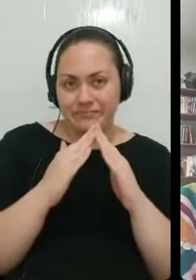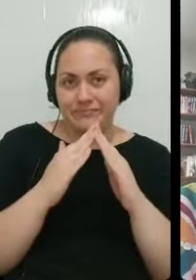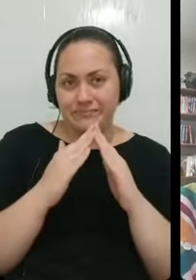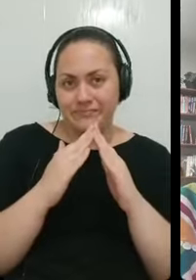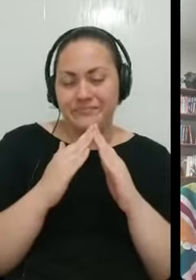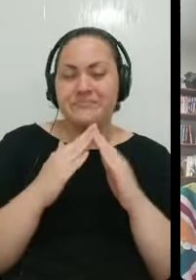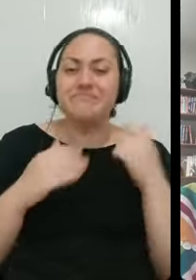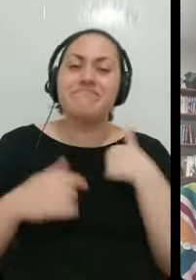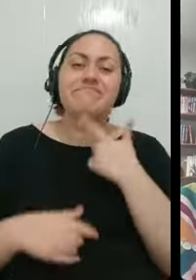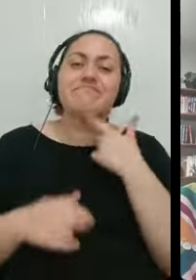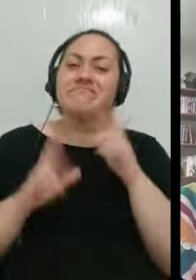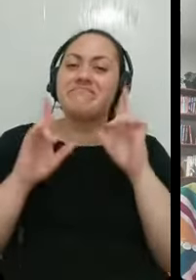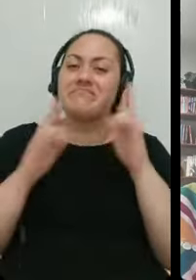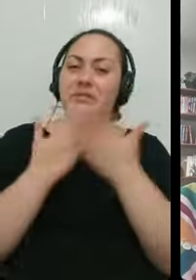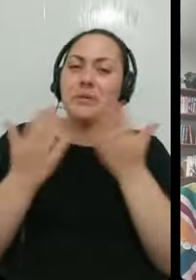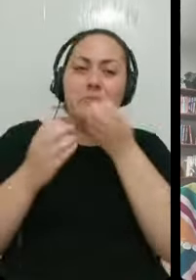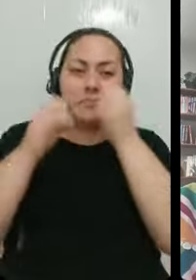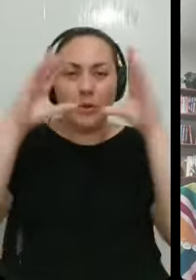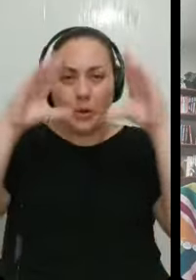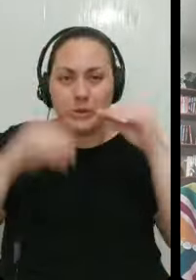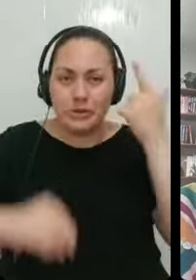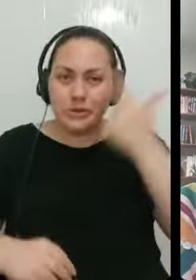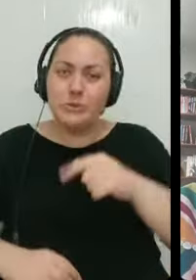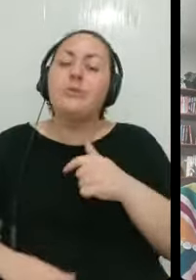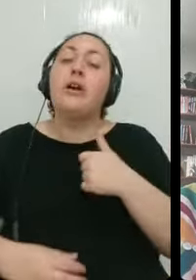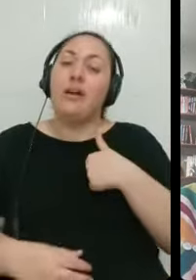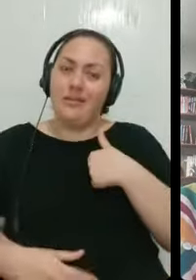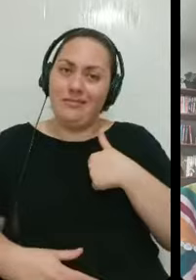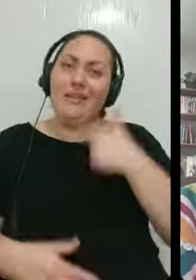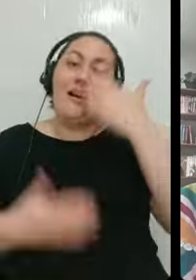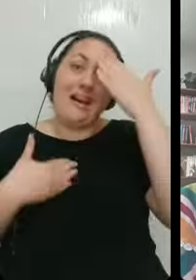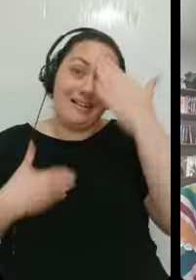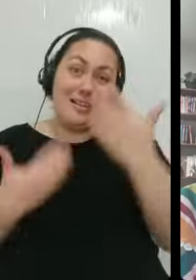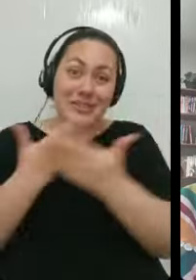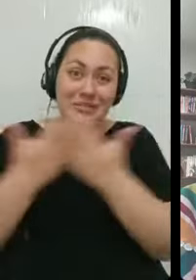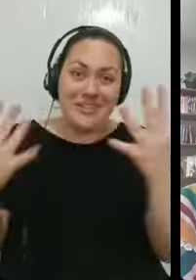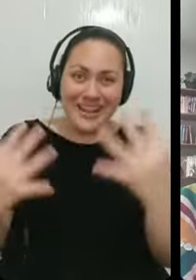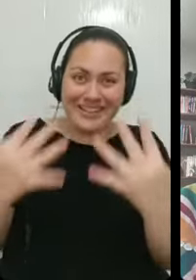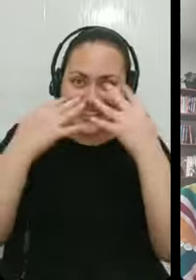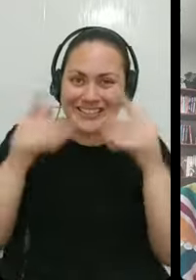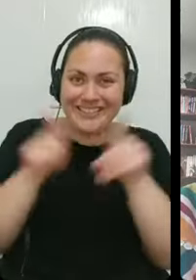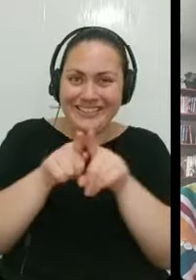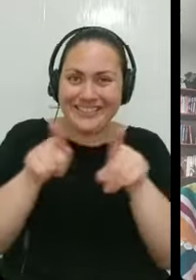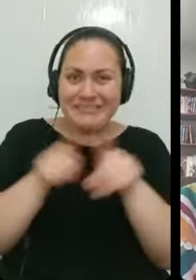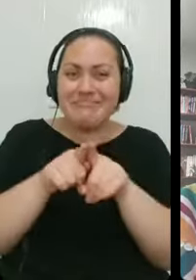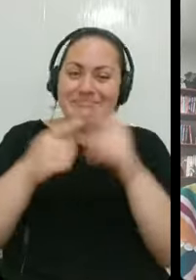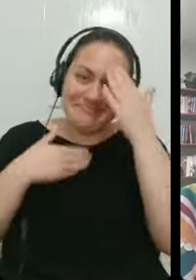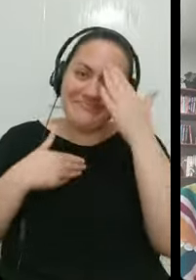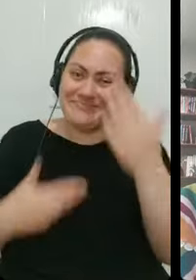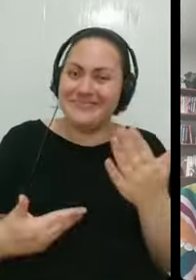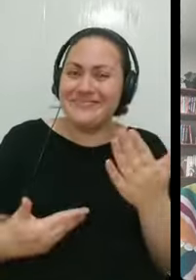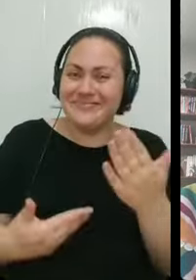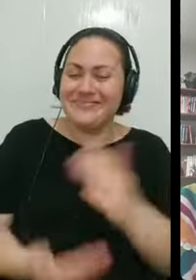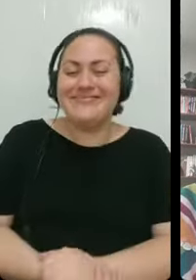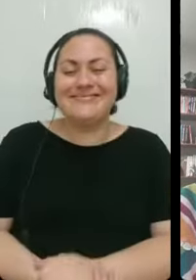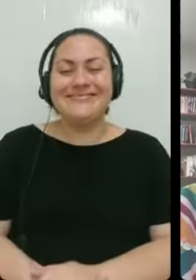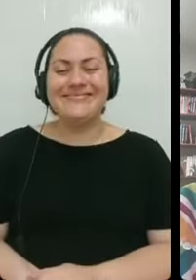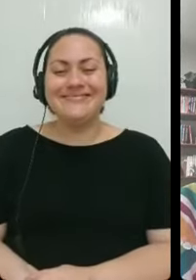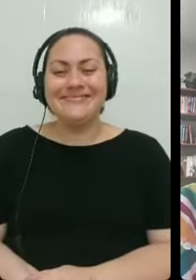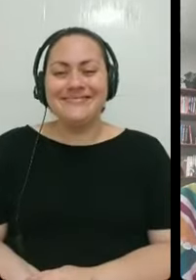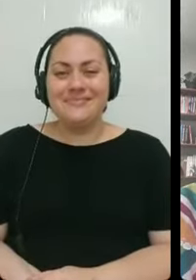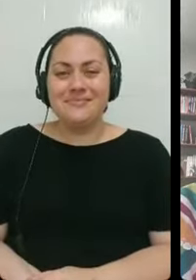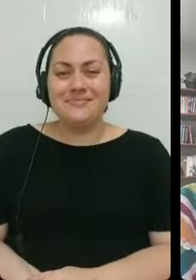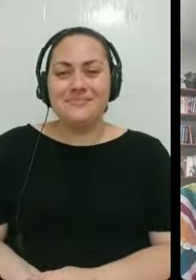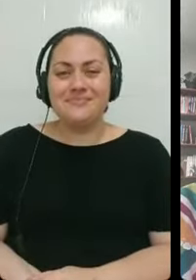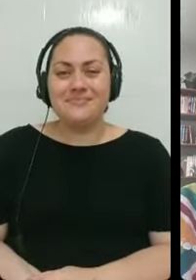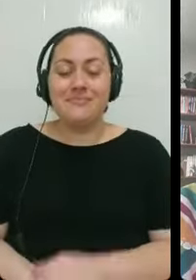desejo uma boa noite a todos. Novamente agradeço aos espectadores, quem ficou com a gente, né? E a